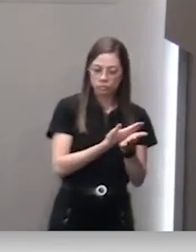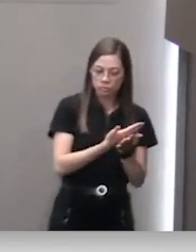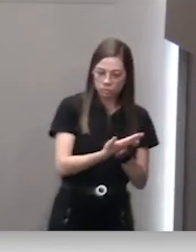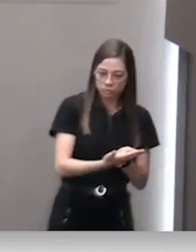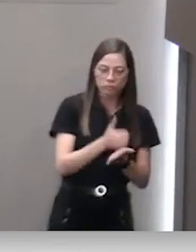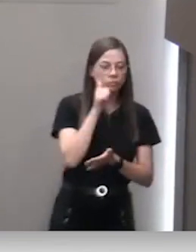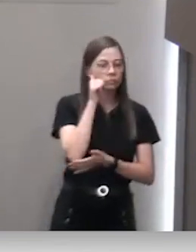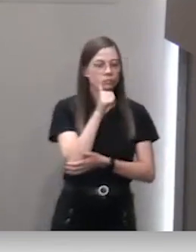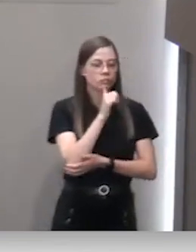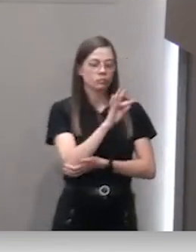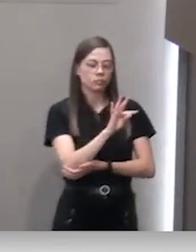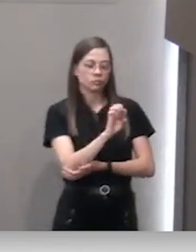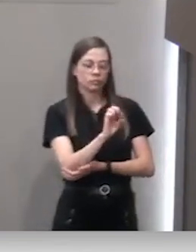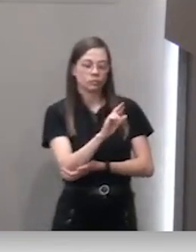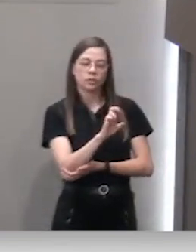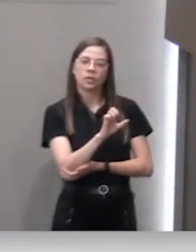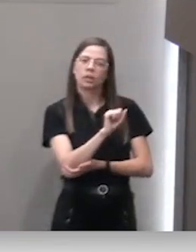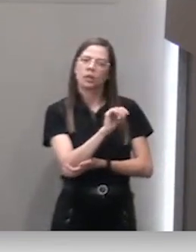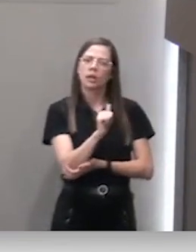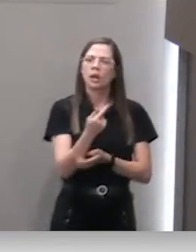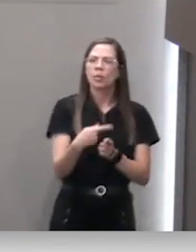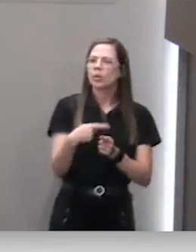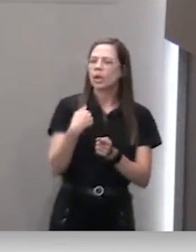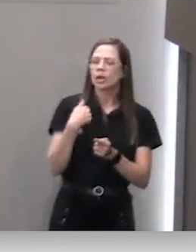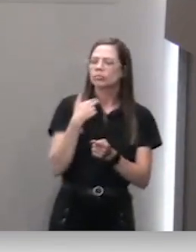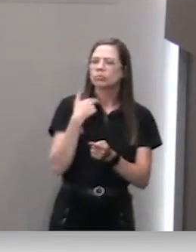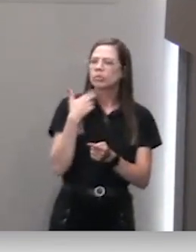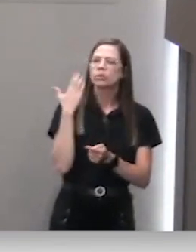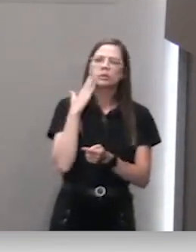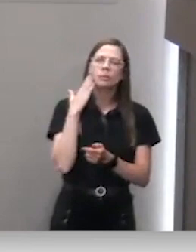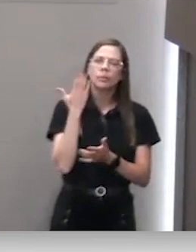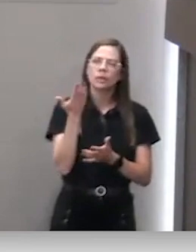escola, por que eu não posso saber?